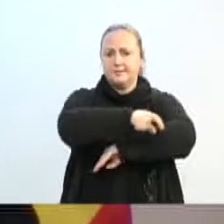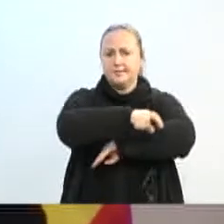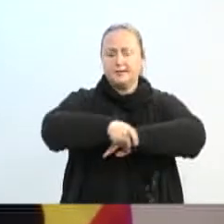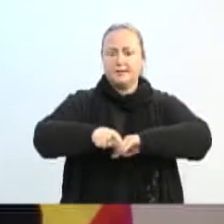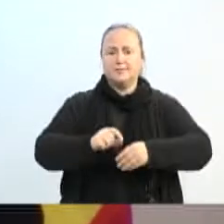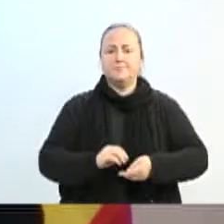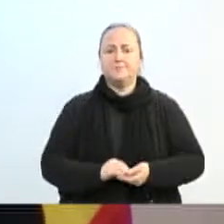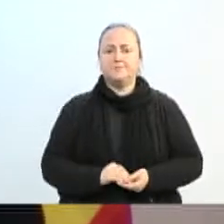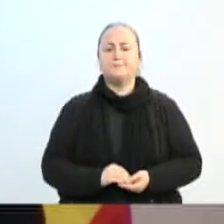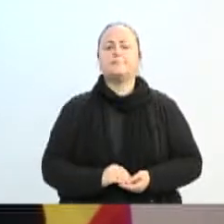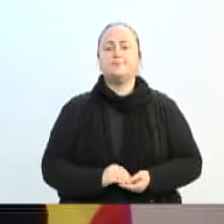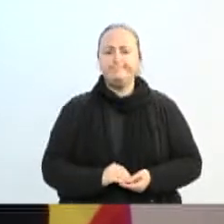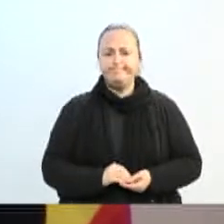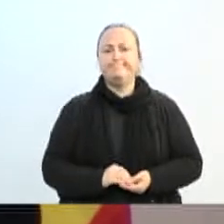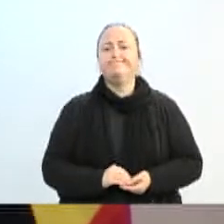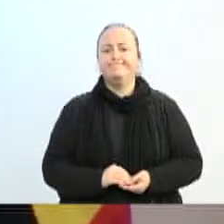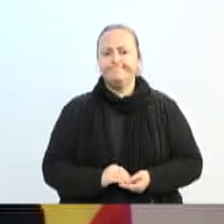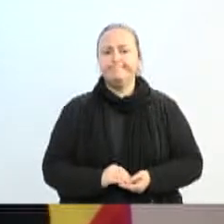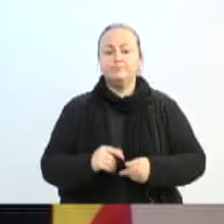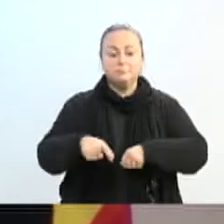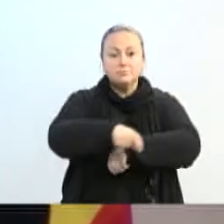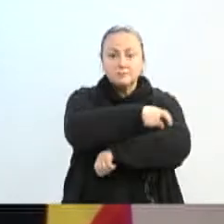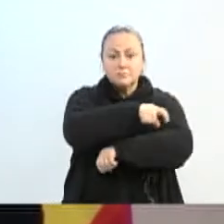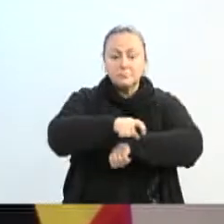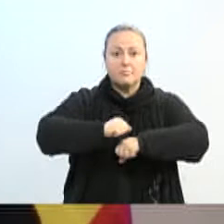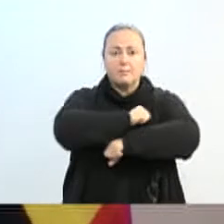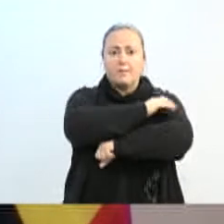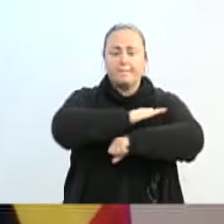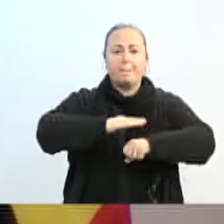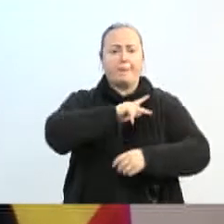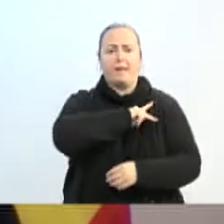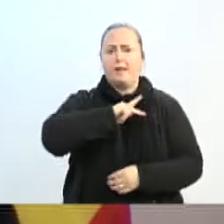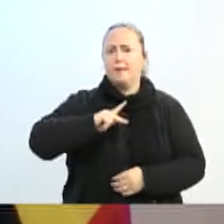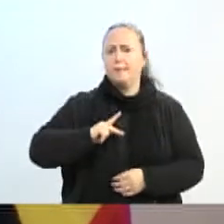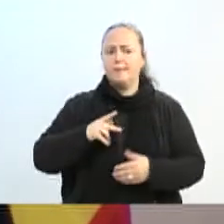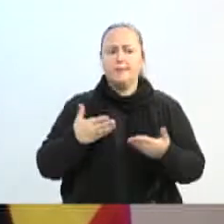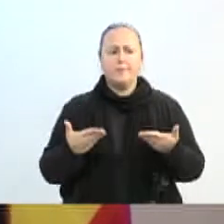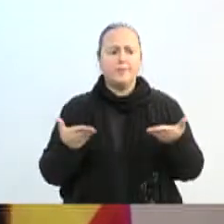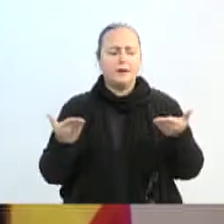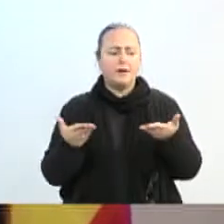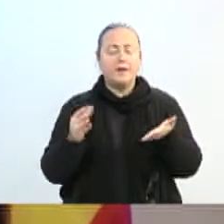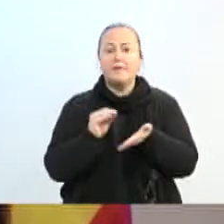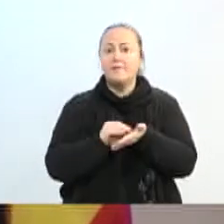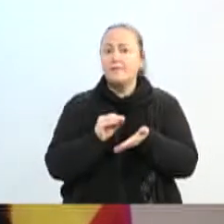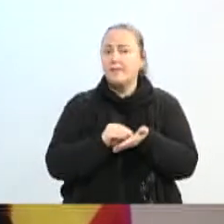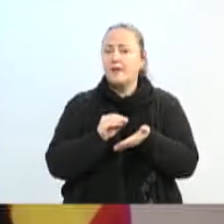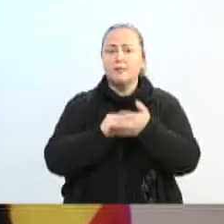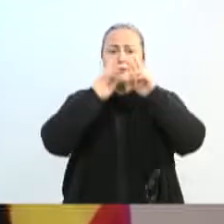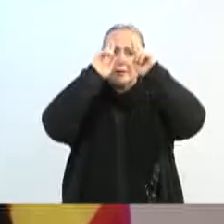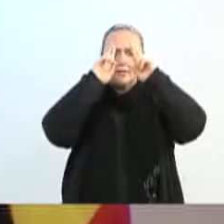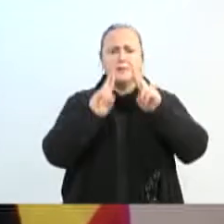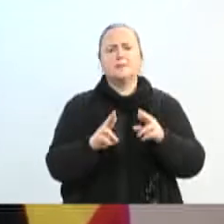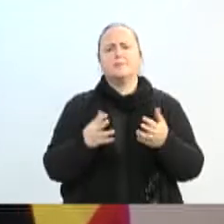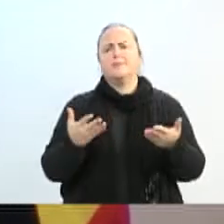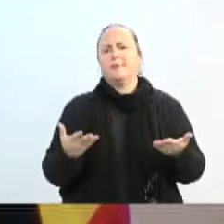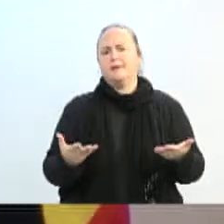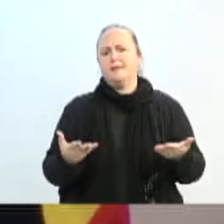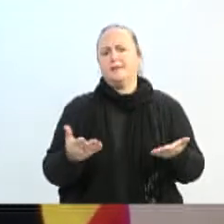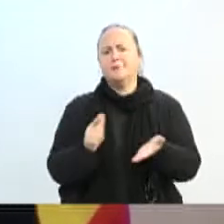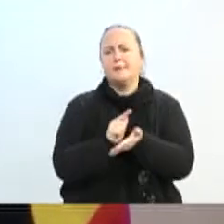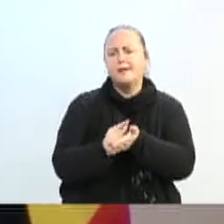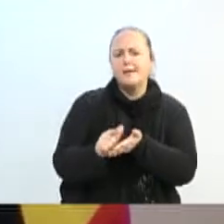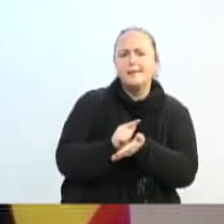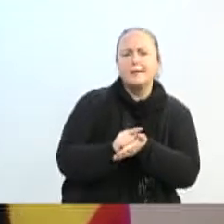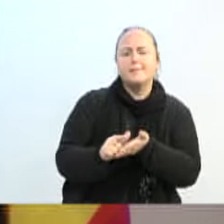que repita o poder público pavimentou tanto a rua quanto as calçadas é um desrespeito então nós somos